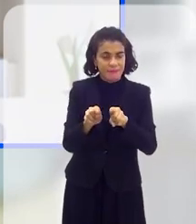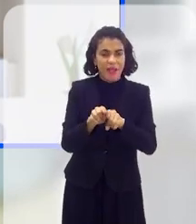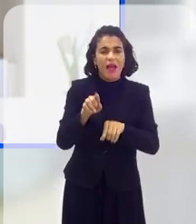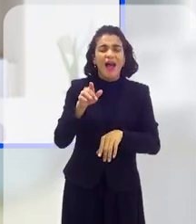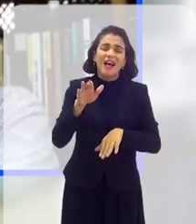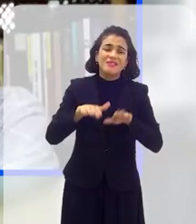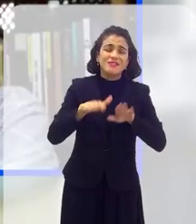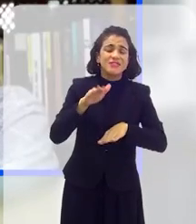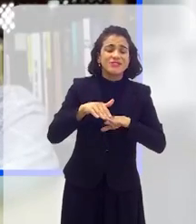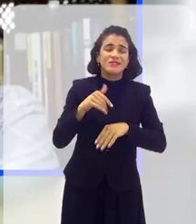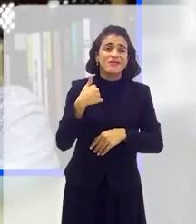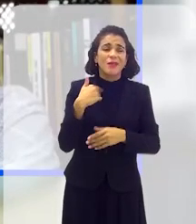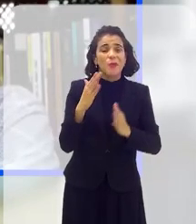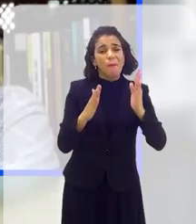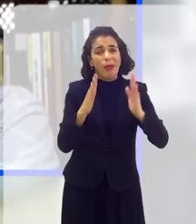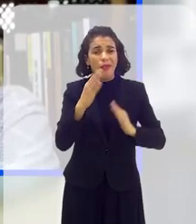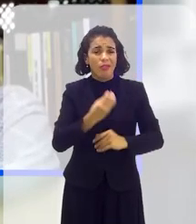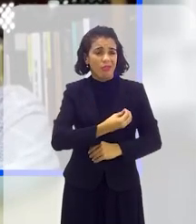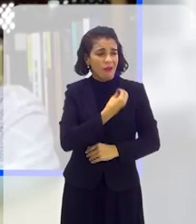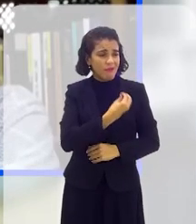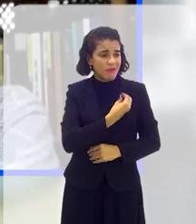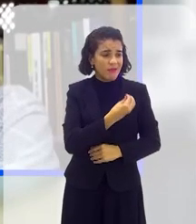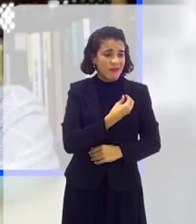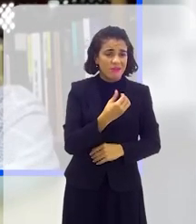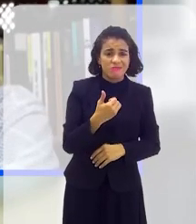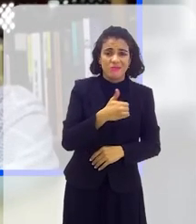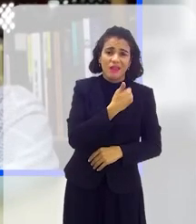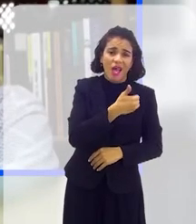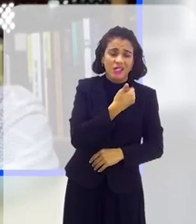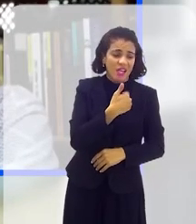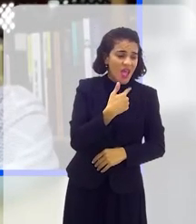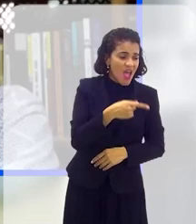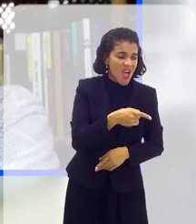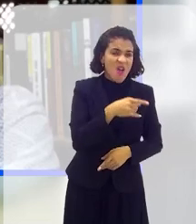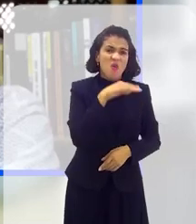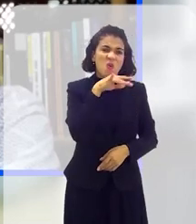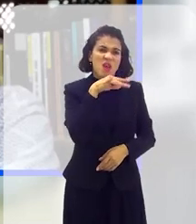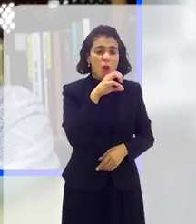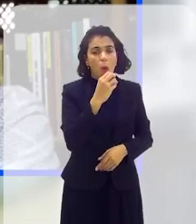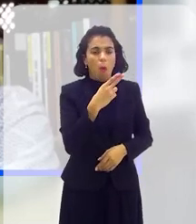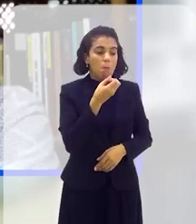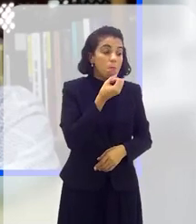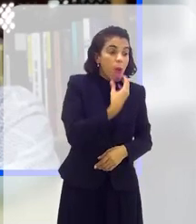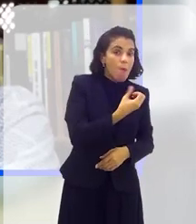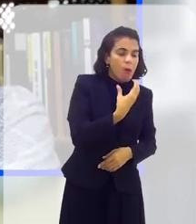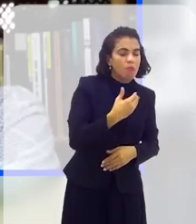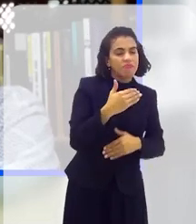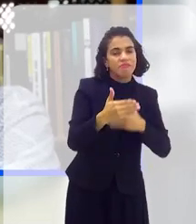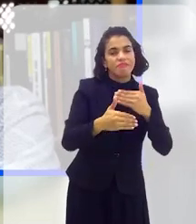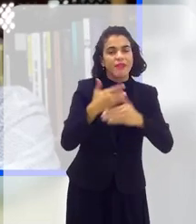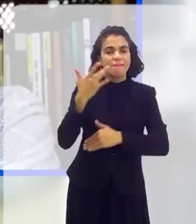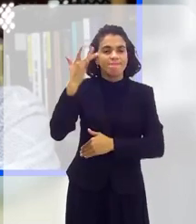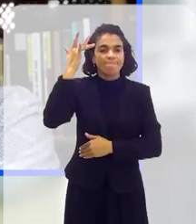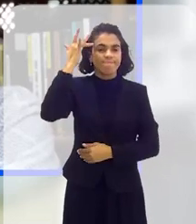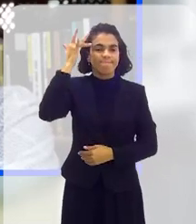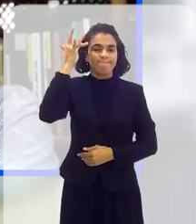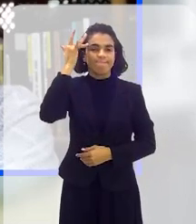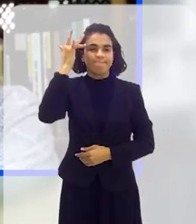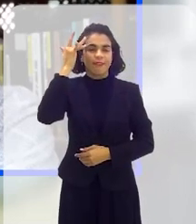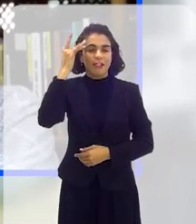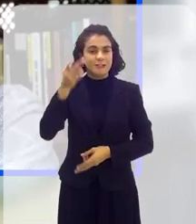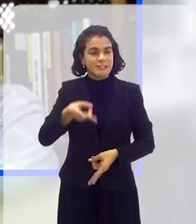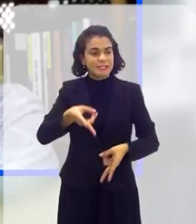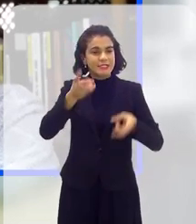né, Ricardo? O que a gente, de repente, numa certa época, achava que era algo bom ou ruim, mais para frente,